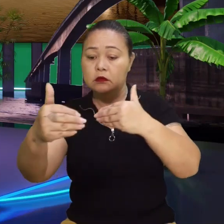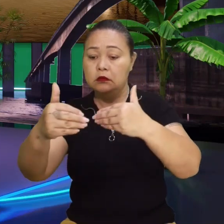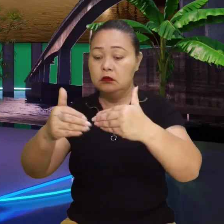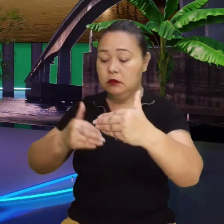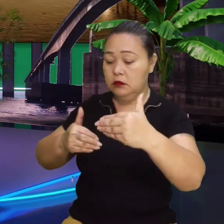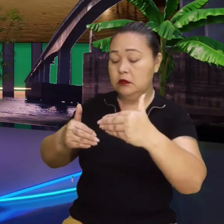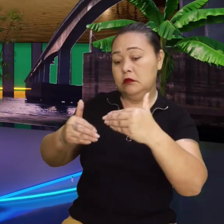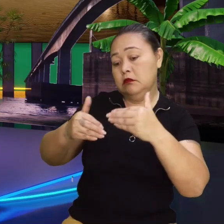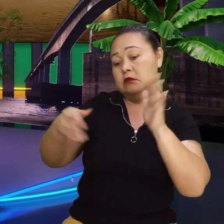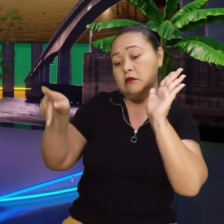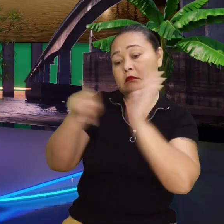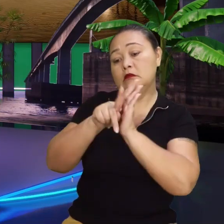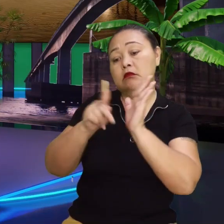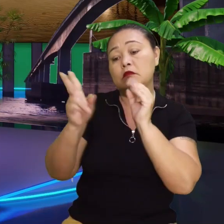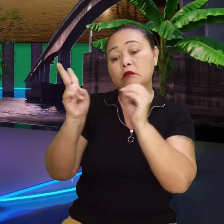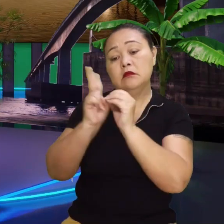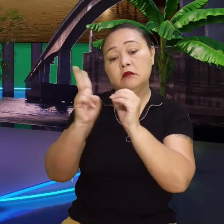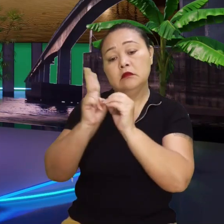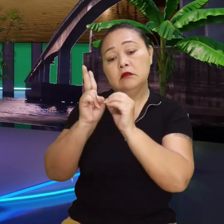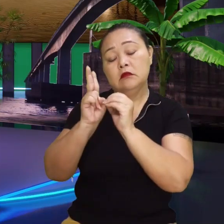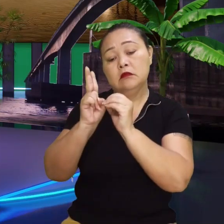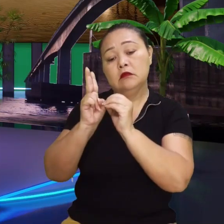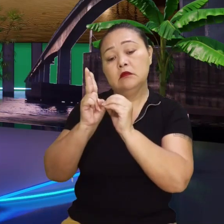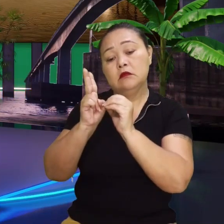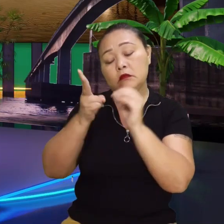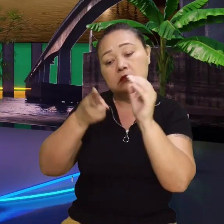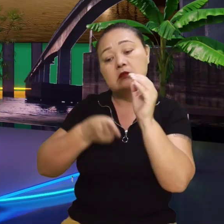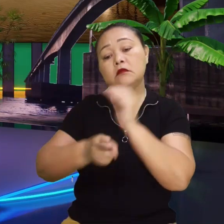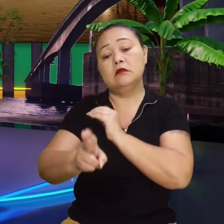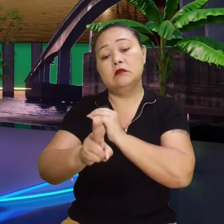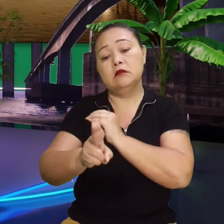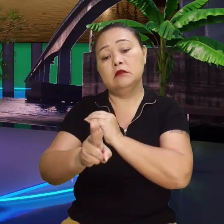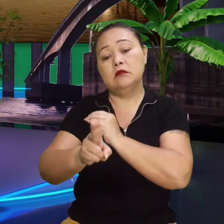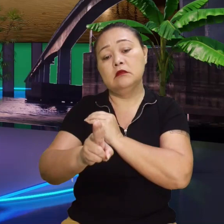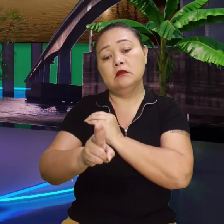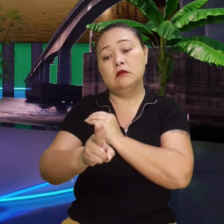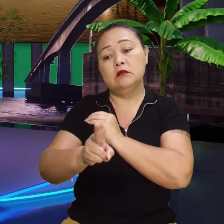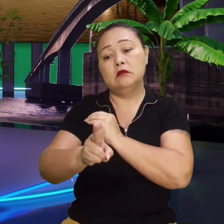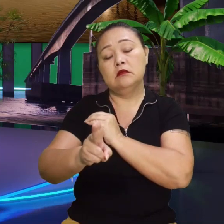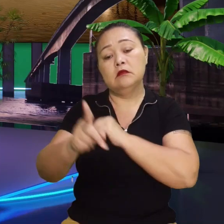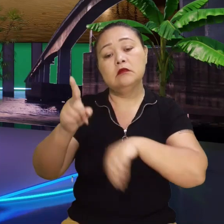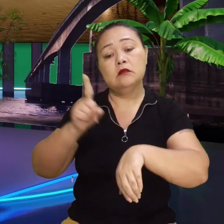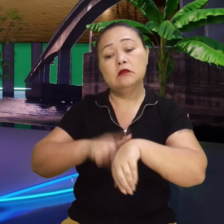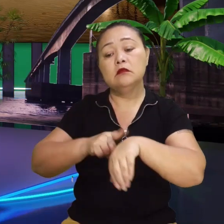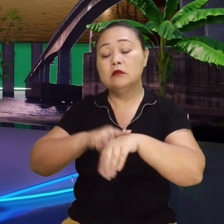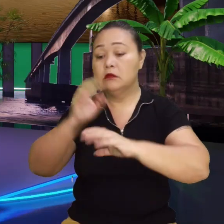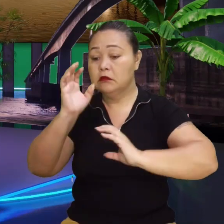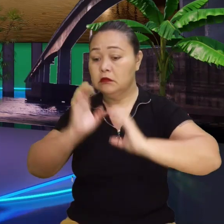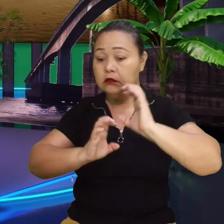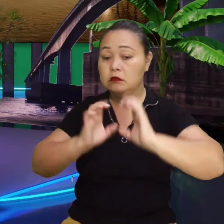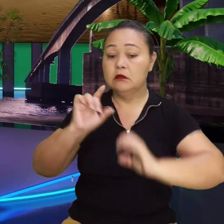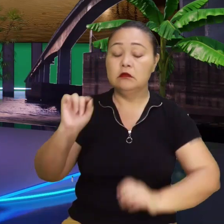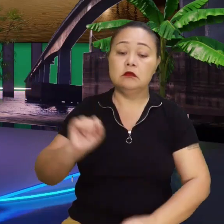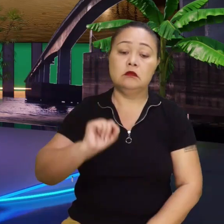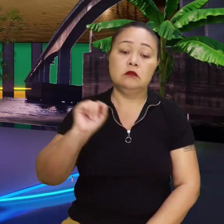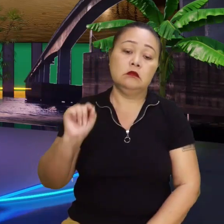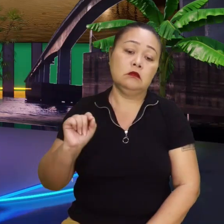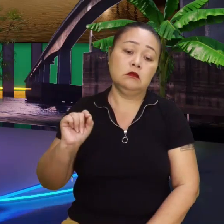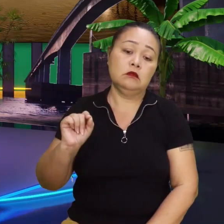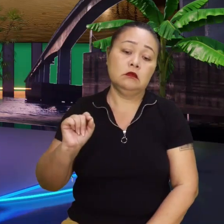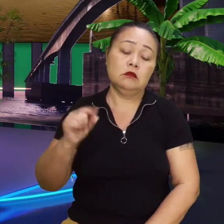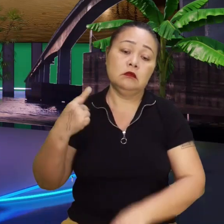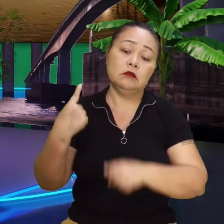destinadas ao e aos indígenas sempre a bela esses momentos de conflito e o que que